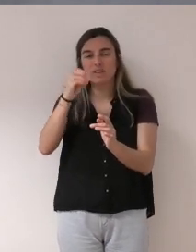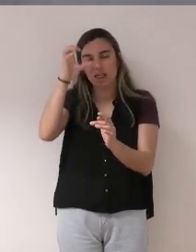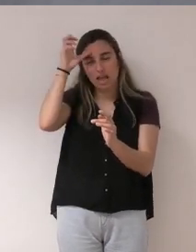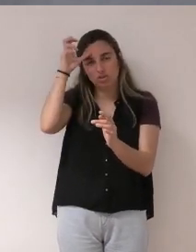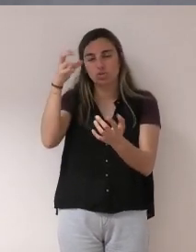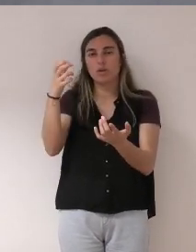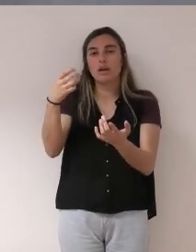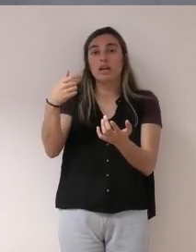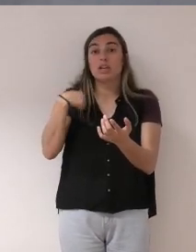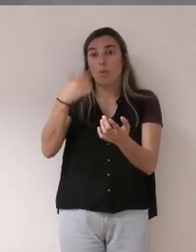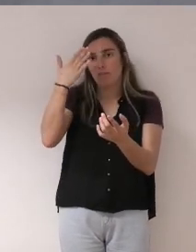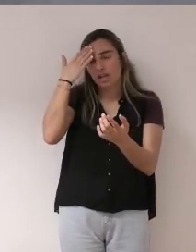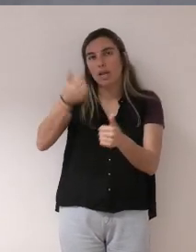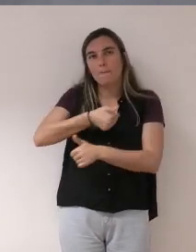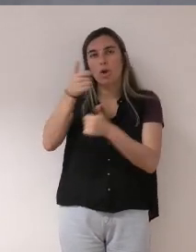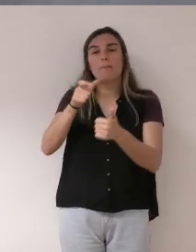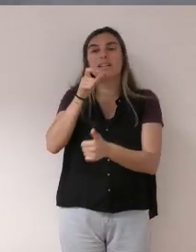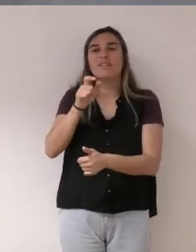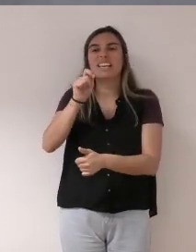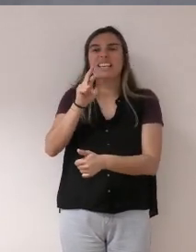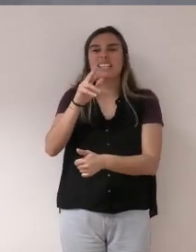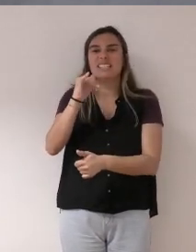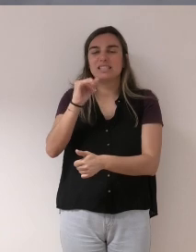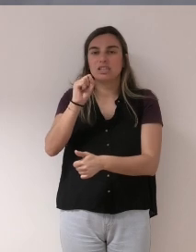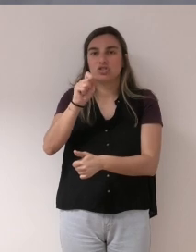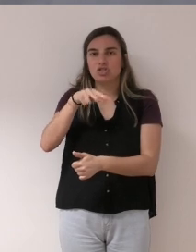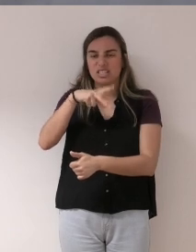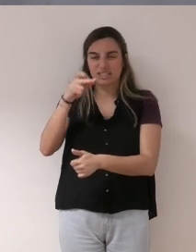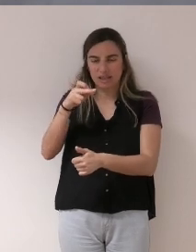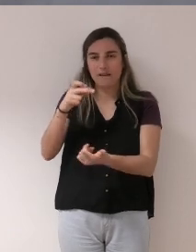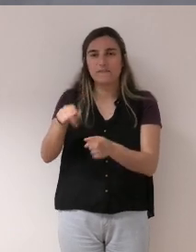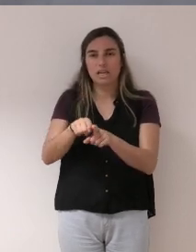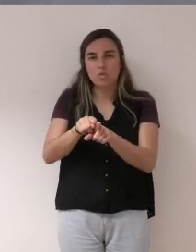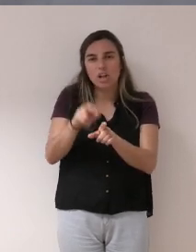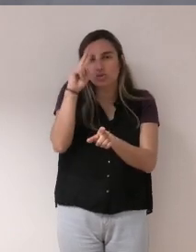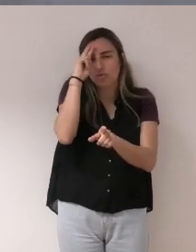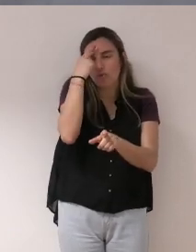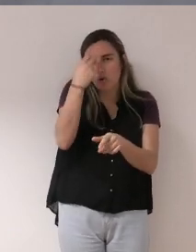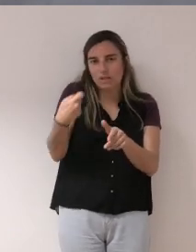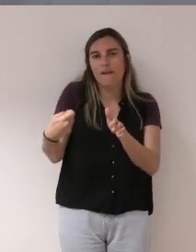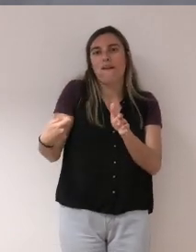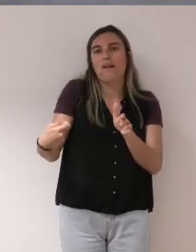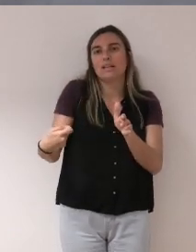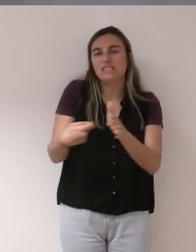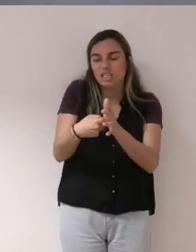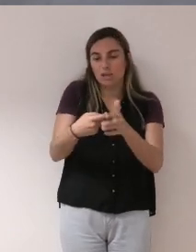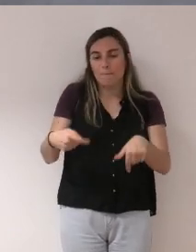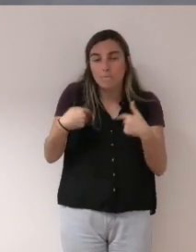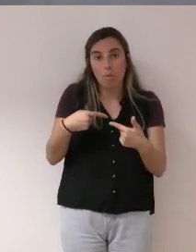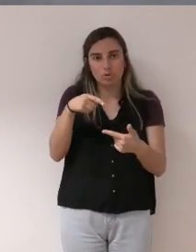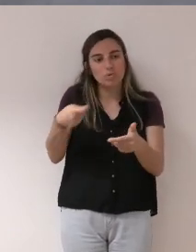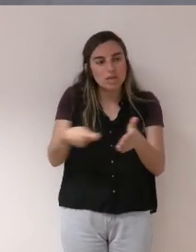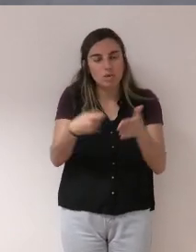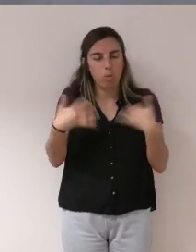que é a exigência. Porque os seus livros comportam com eles uma grande exigência da sua parte. E